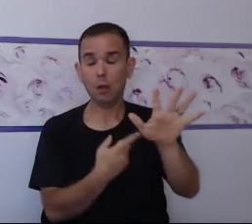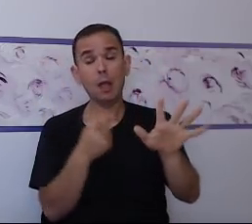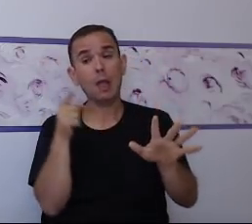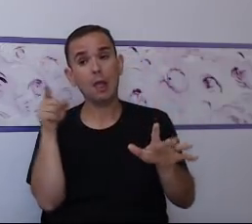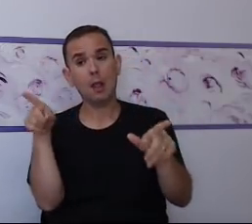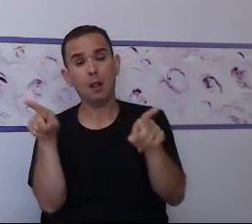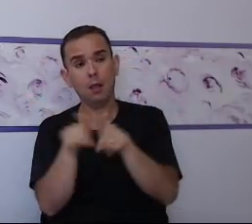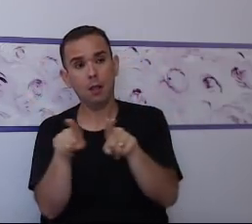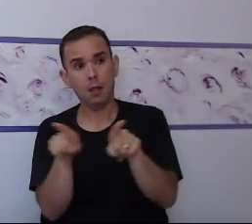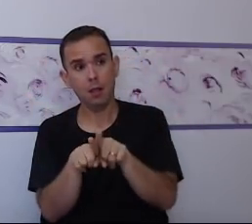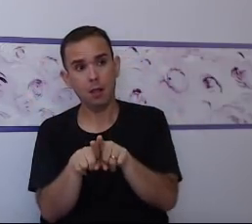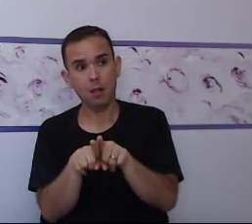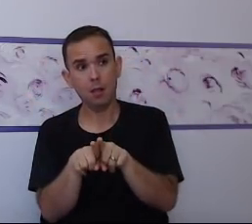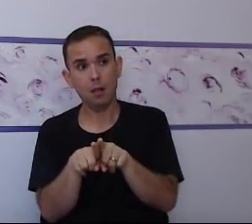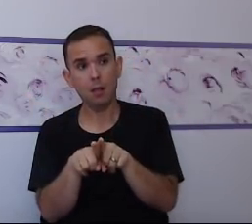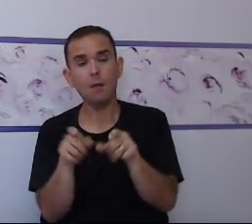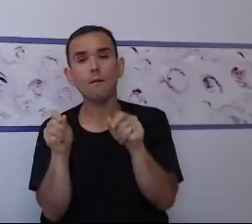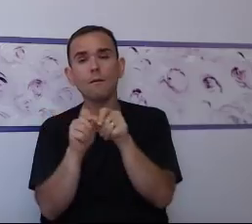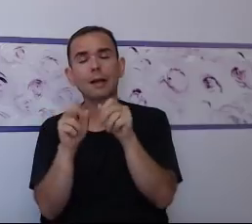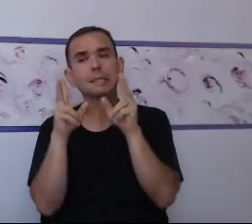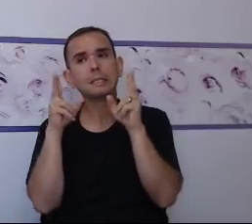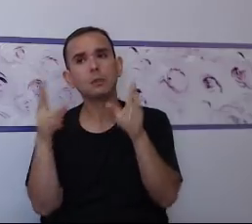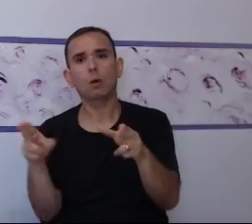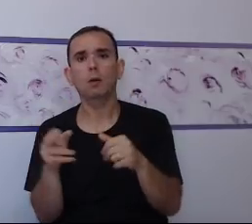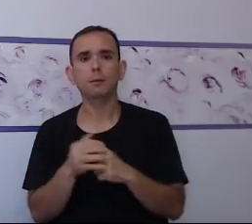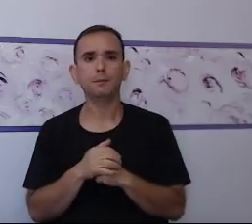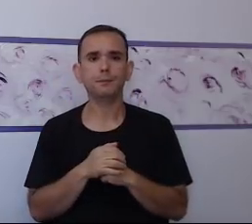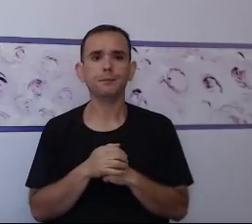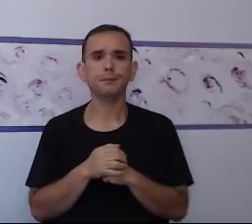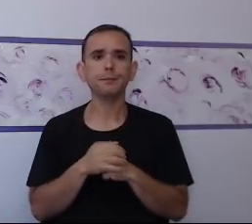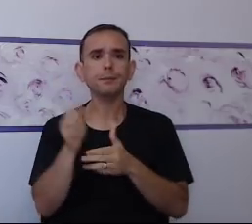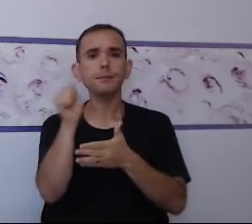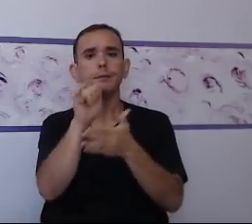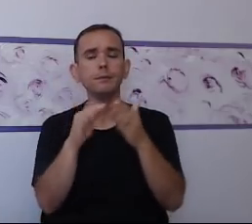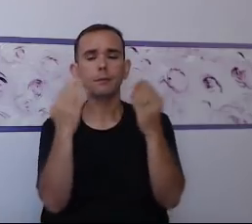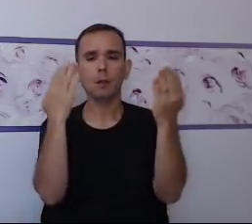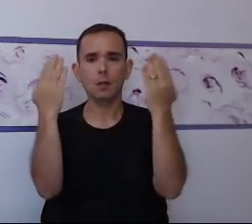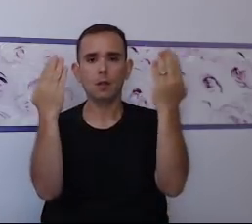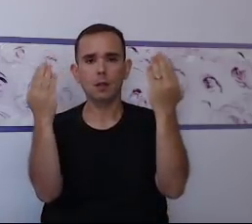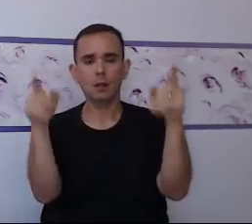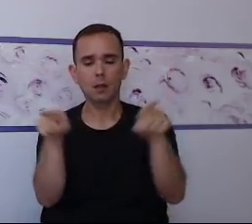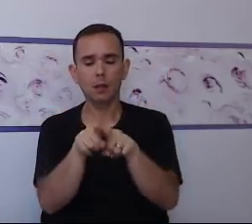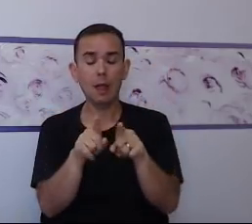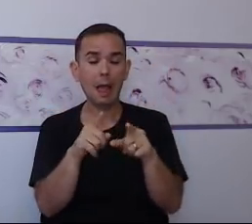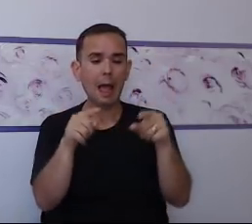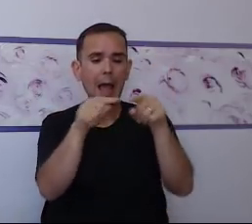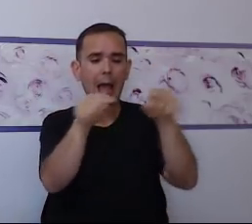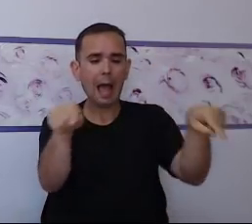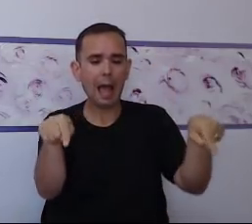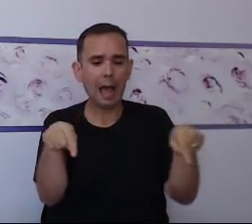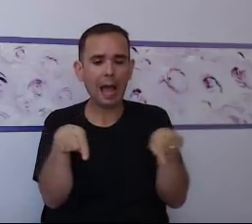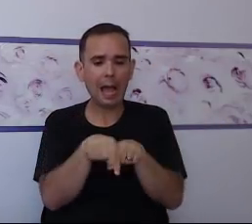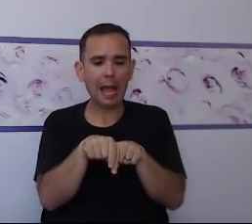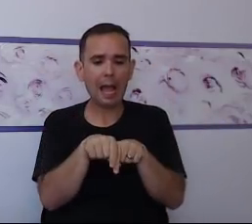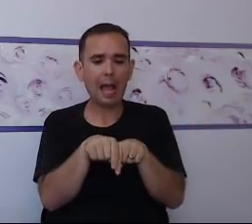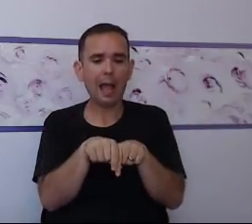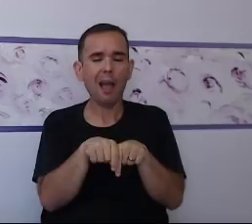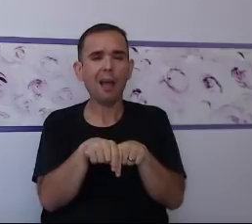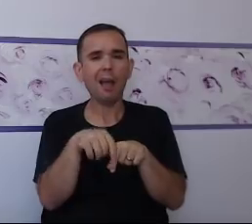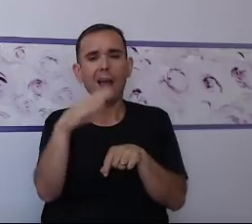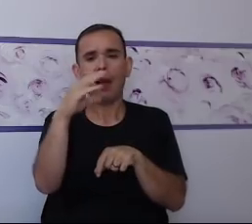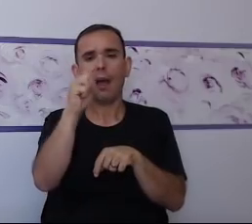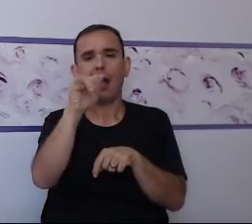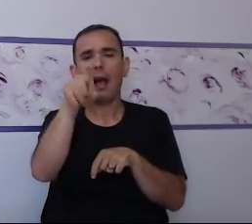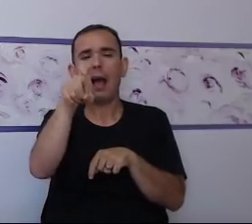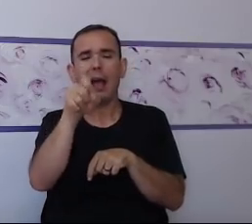que ele monte, né? A atividade com pareamento. A caixa é aquela caixa onde a gente sugere